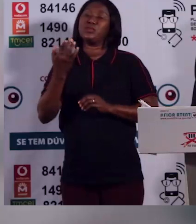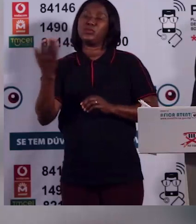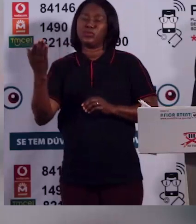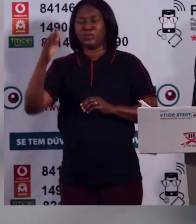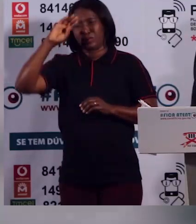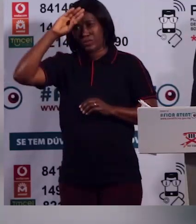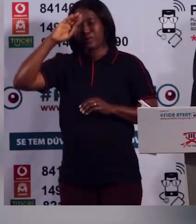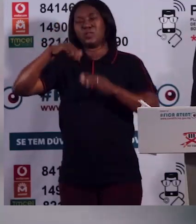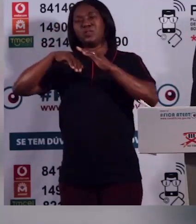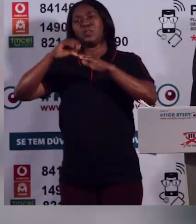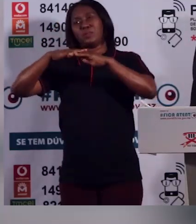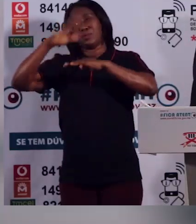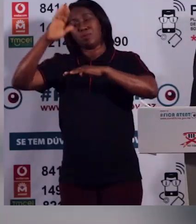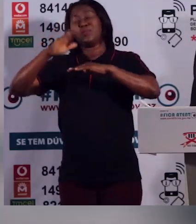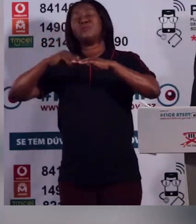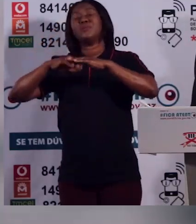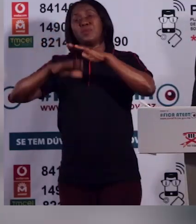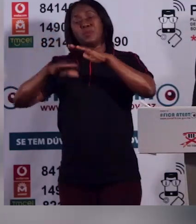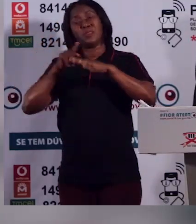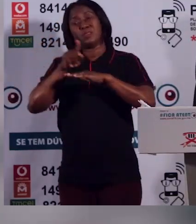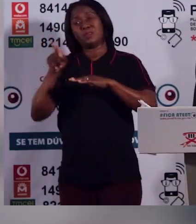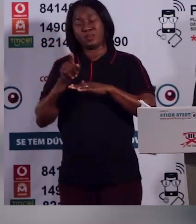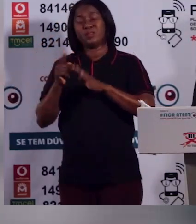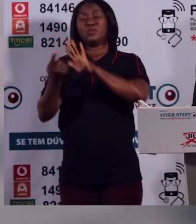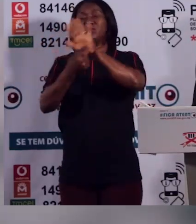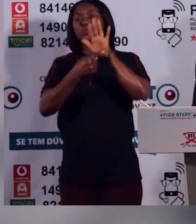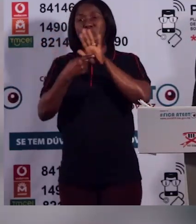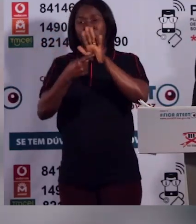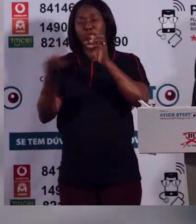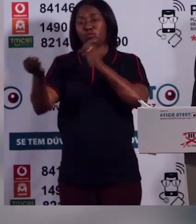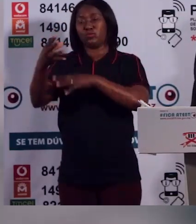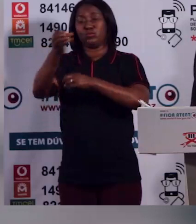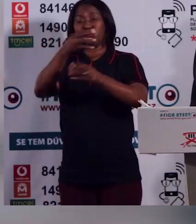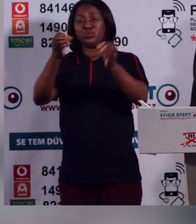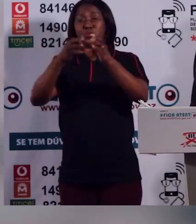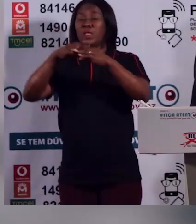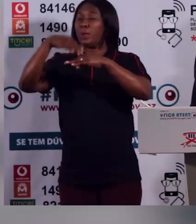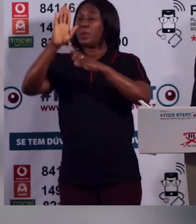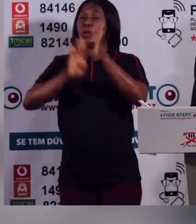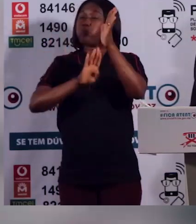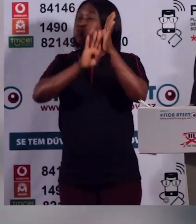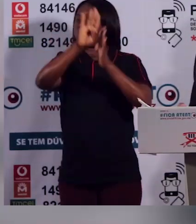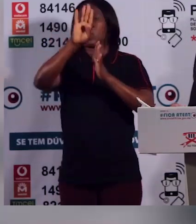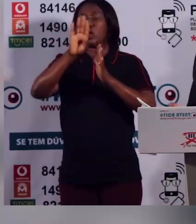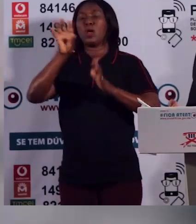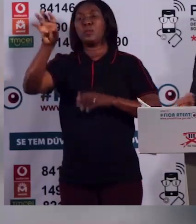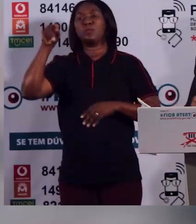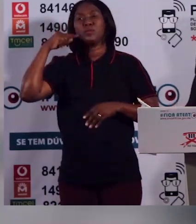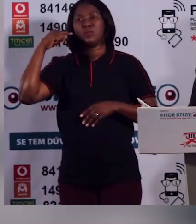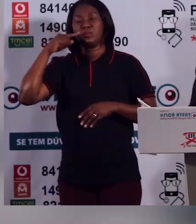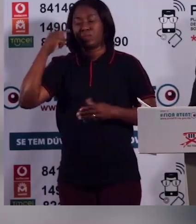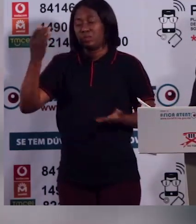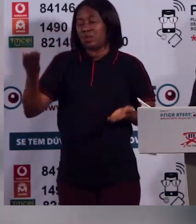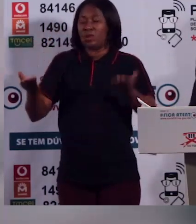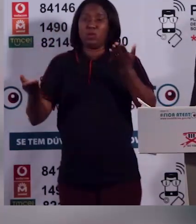média nacional indica, portanto, um padrão de transmissão mais acelerado na província de Cabo Delgado quando comparado com o resto